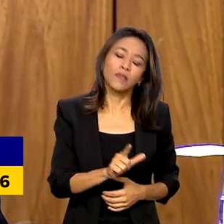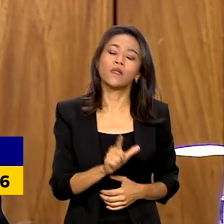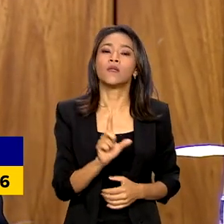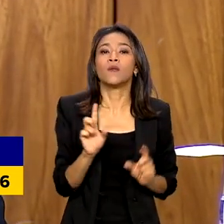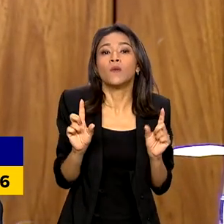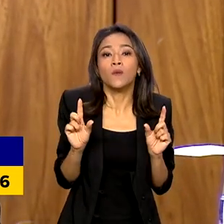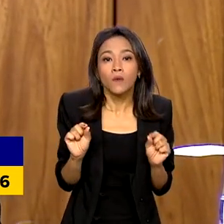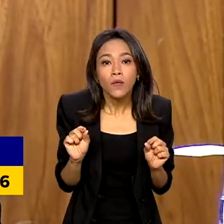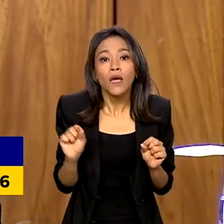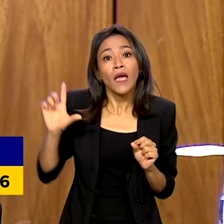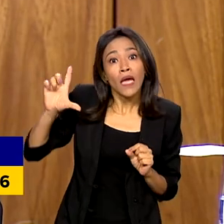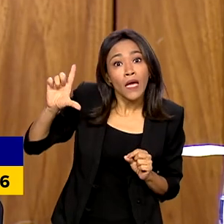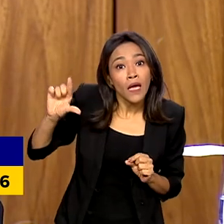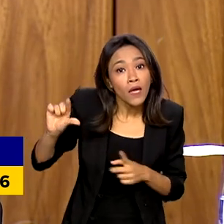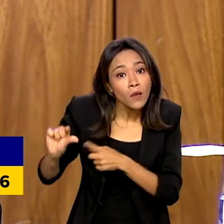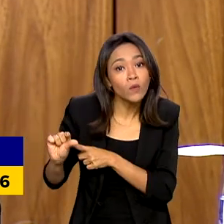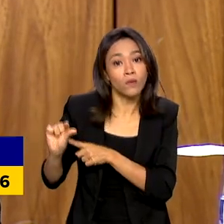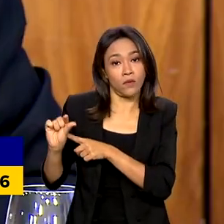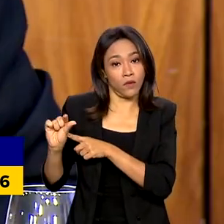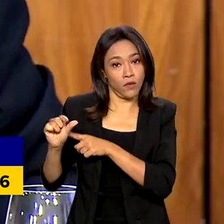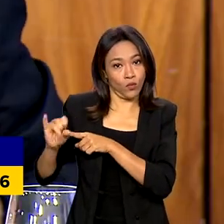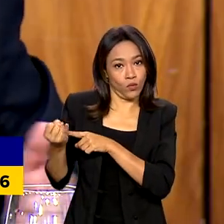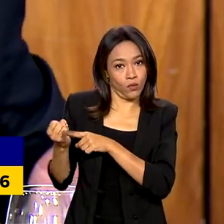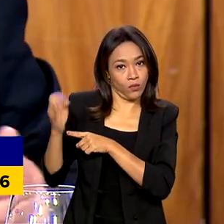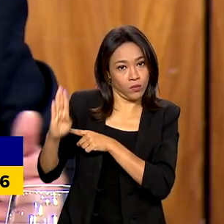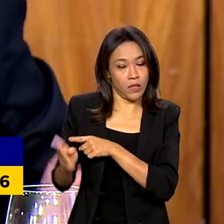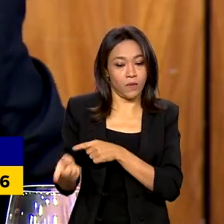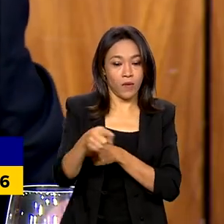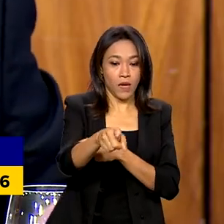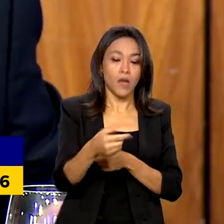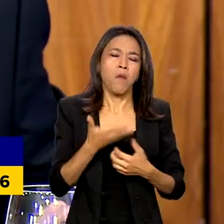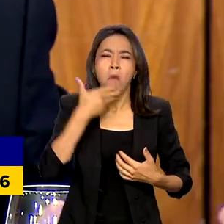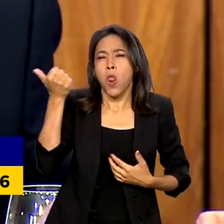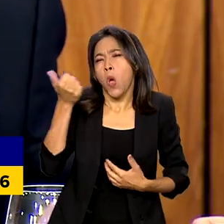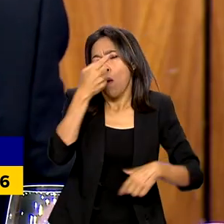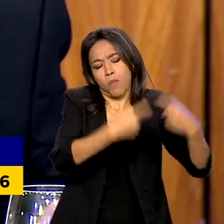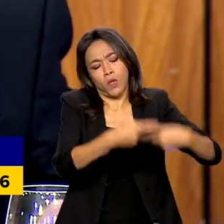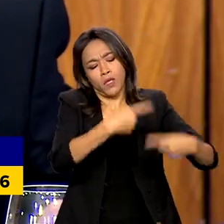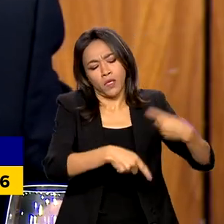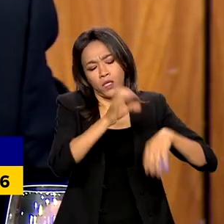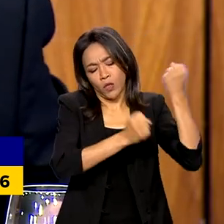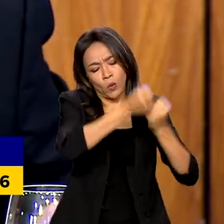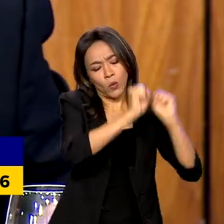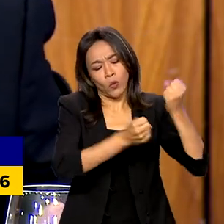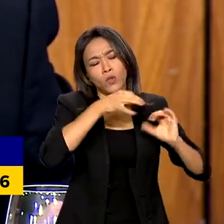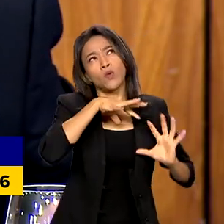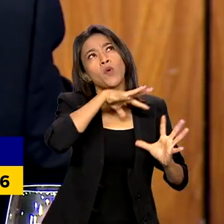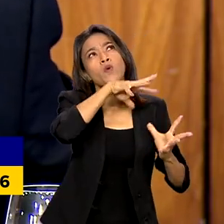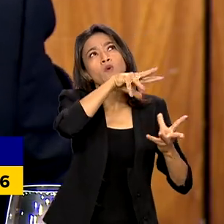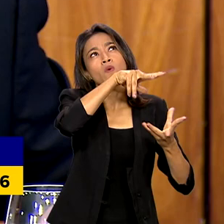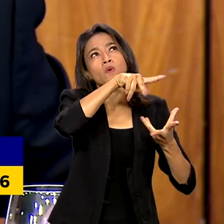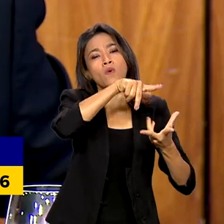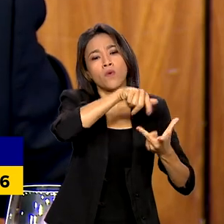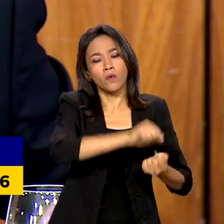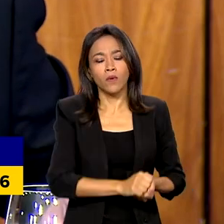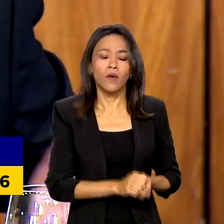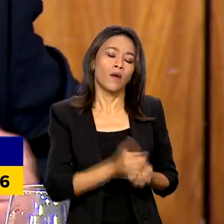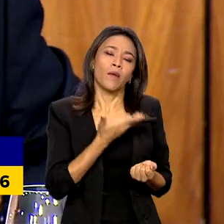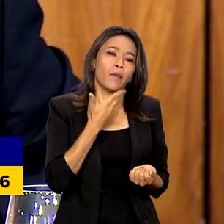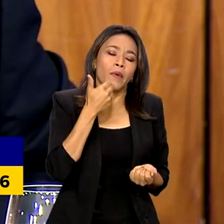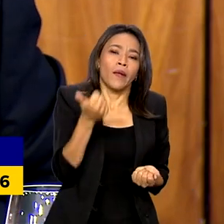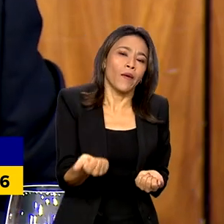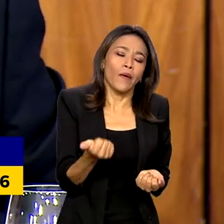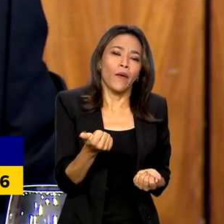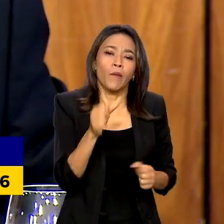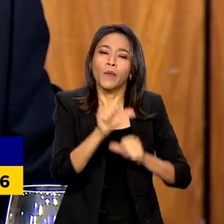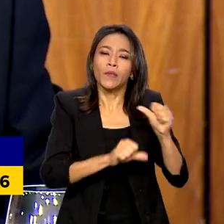comece a haver essa redução dos juros no Brasil. A gente pode ter a melhor política industrial do mundo, não é? Nós podemos ter a melhor